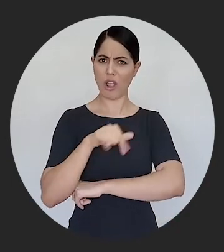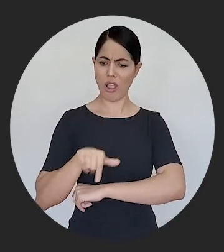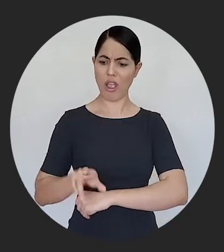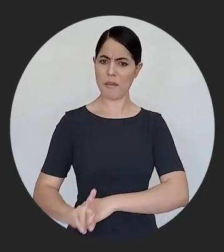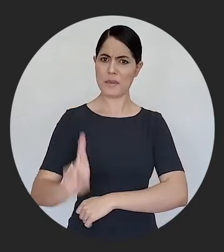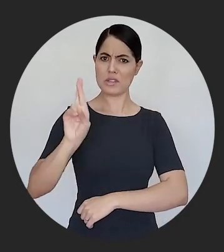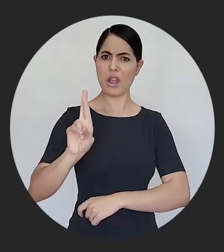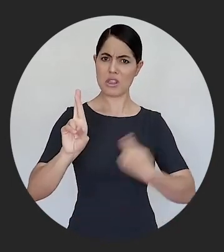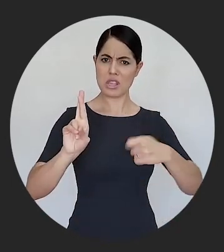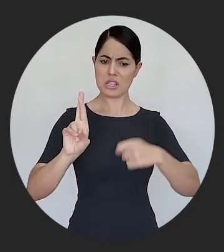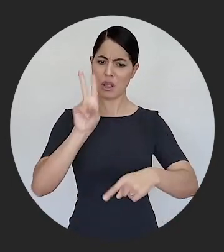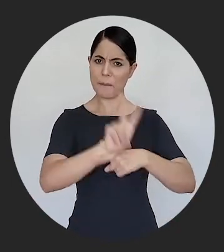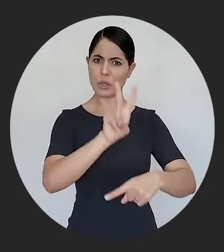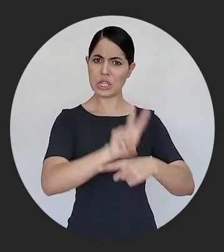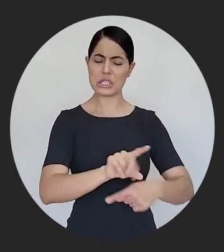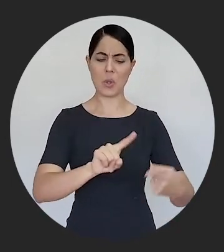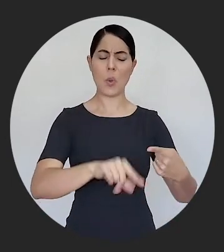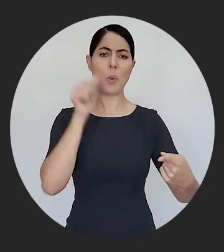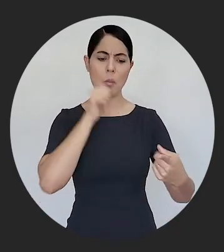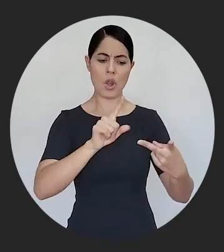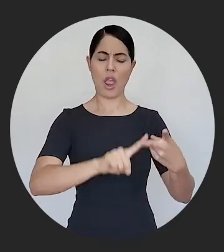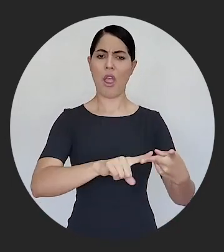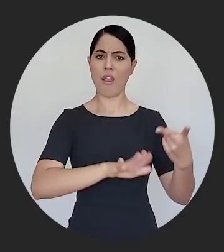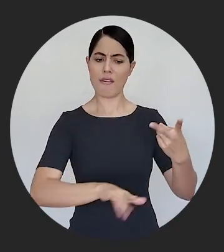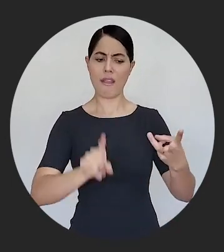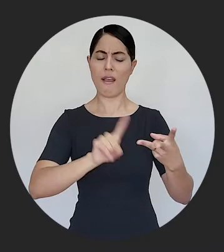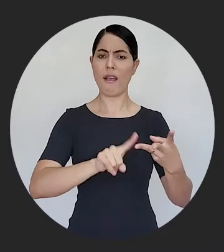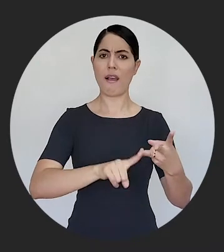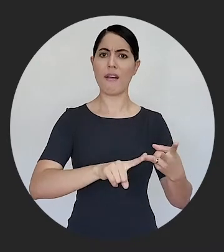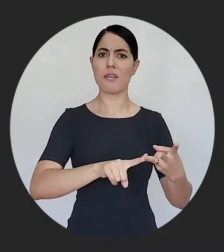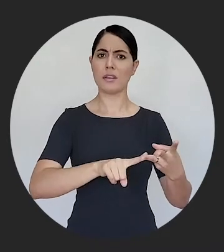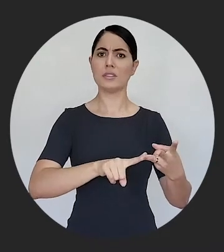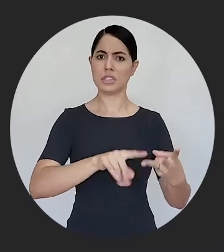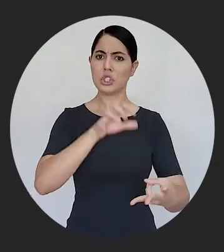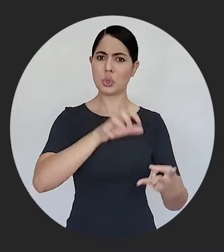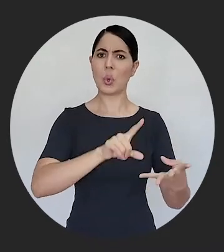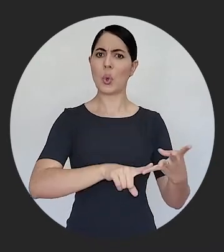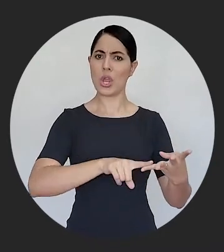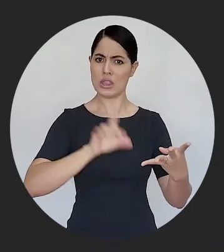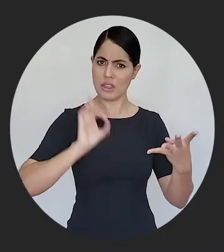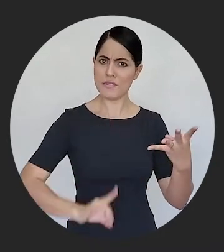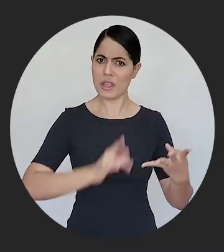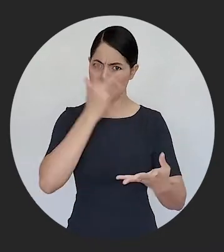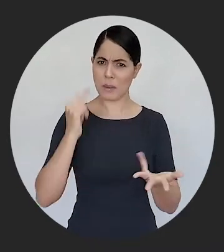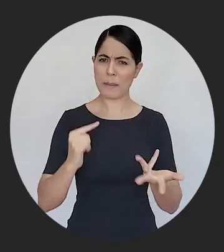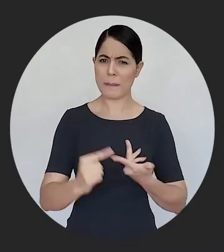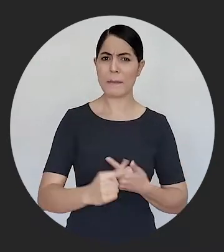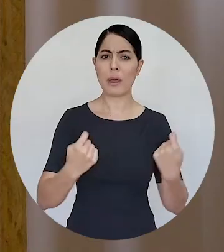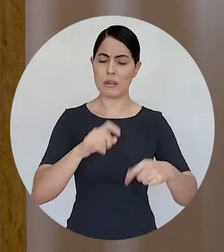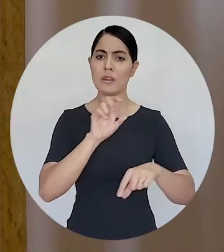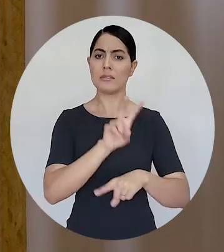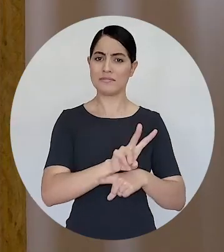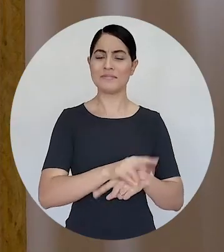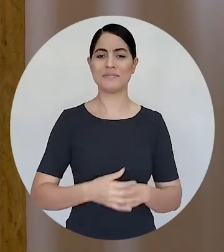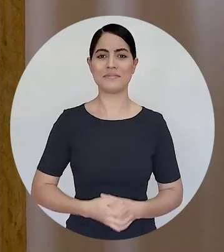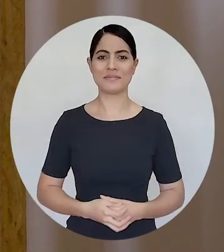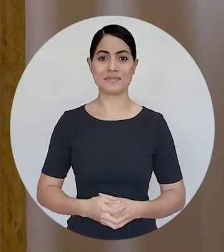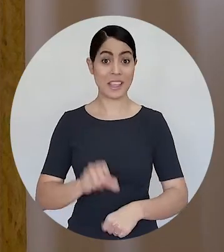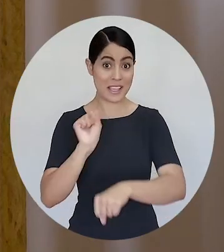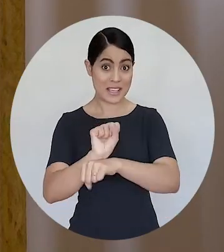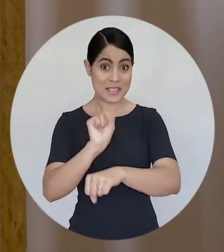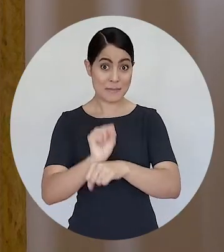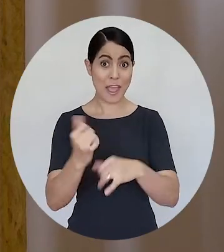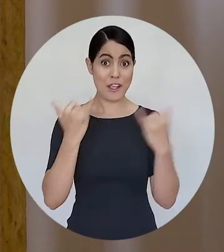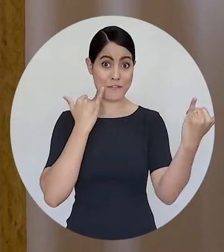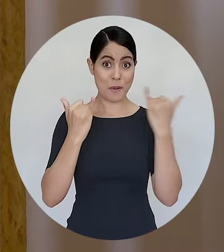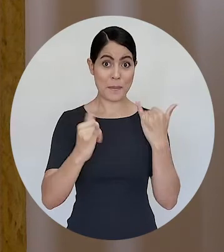a mulher, a criança, o deficiente, o idoso. A lei veio para isso. Voltamos daqui a